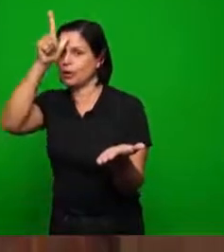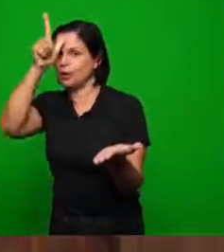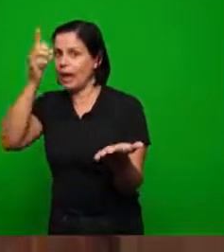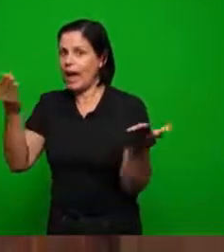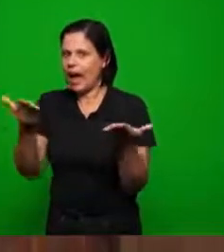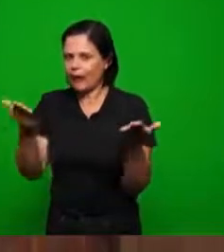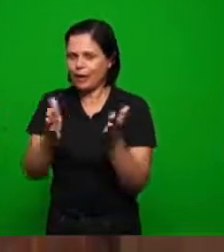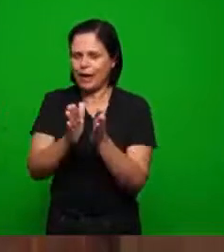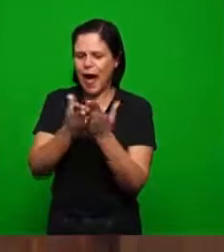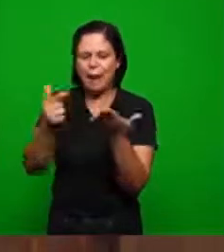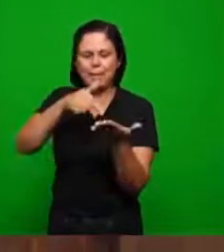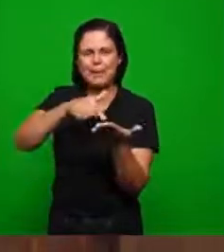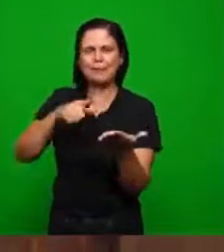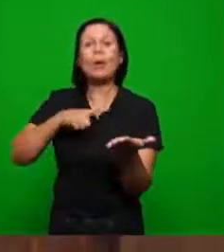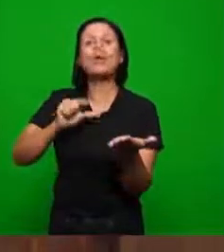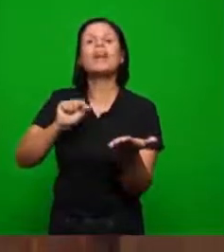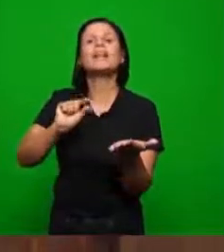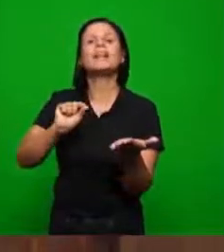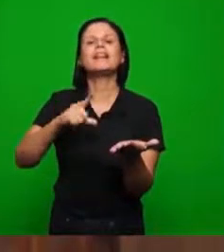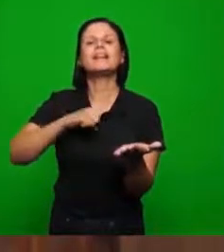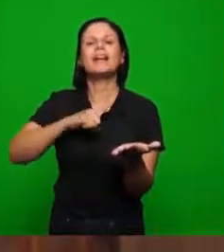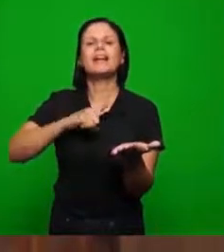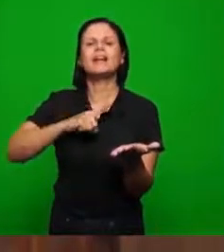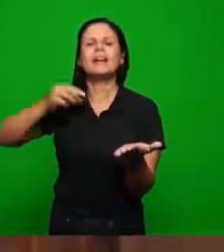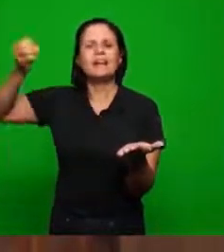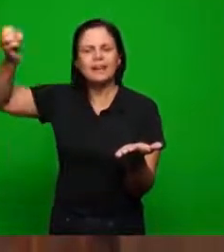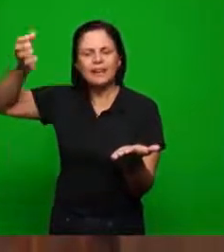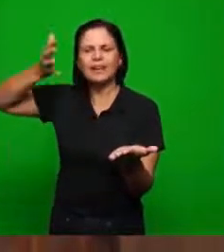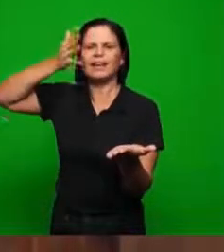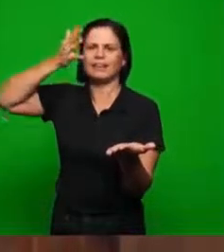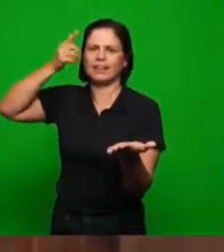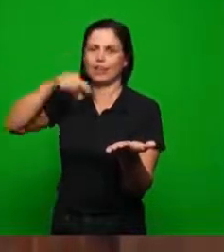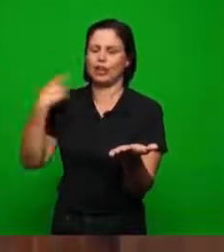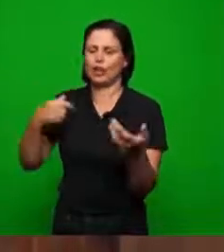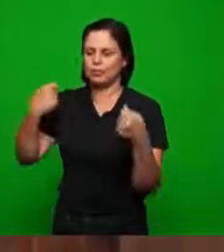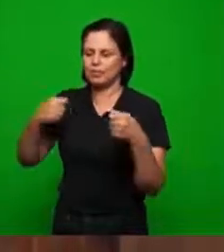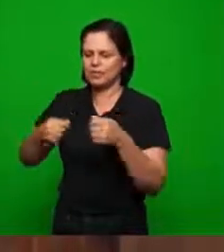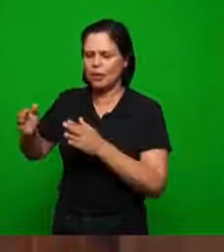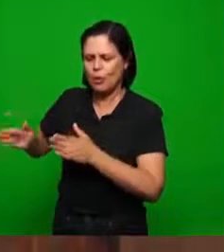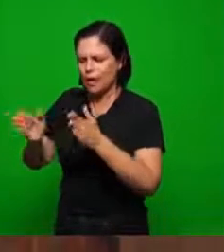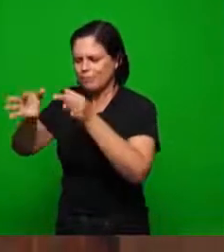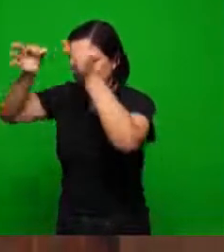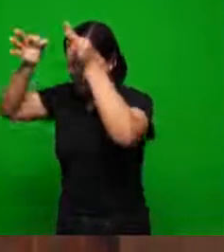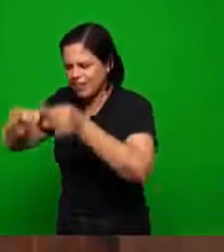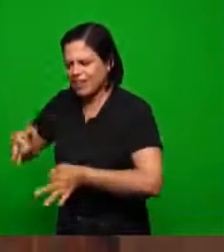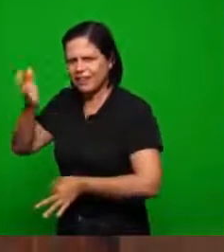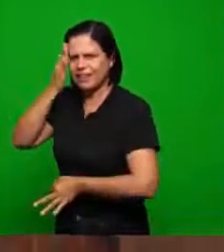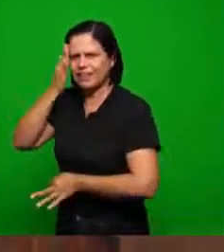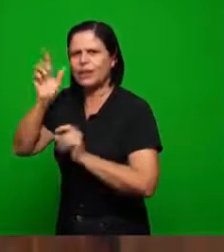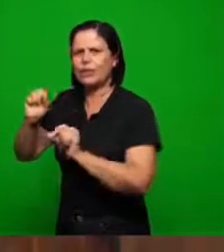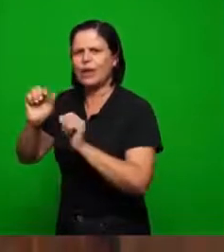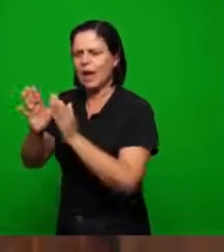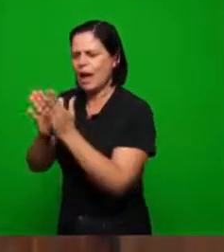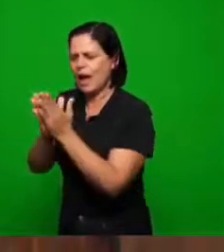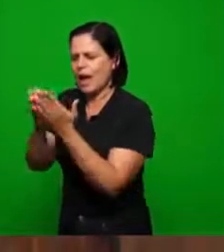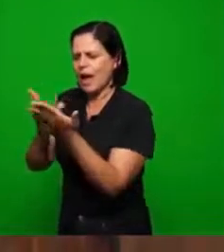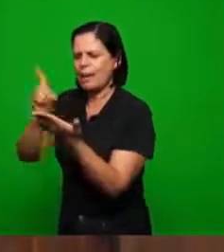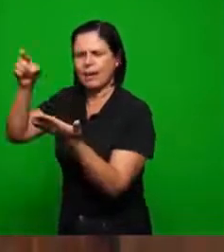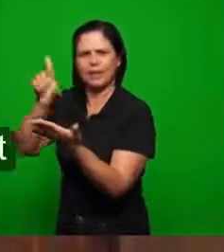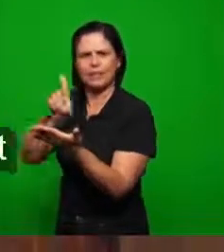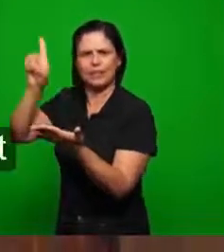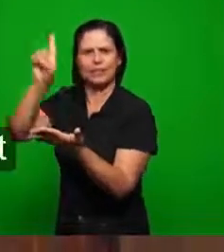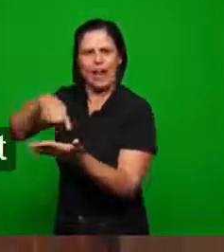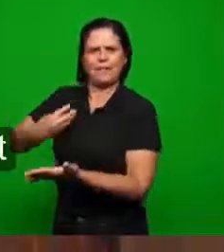da vida, é a vida que está no caminho, que tem que ser entendida nesse momento como a palavra de